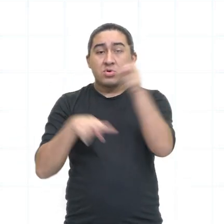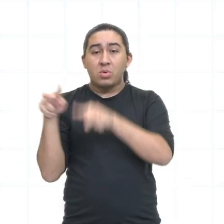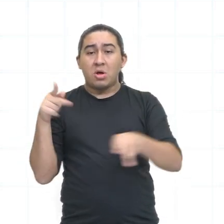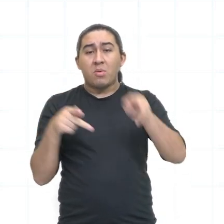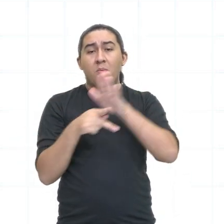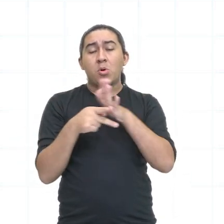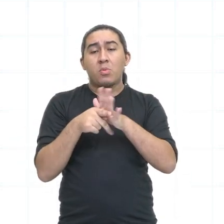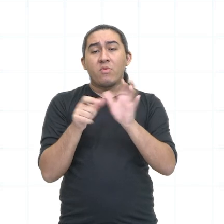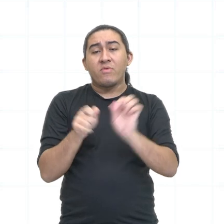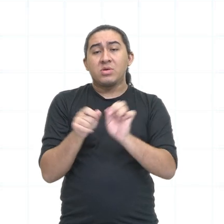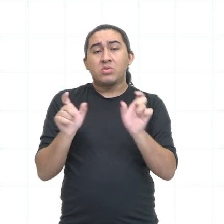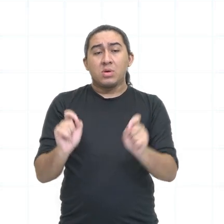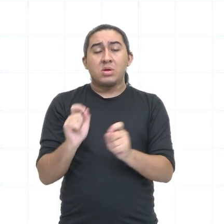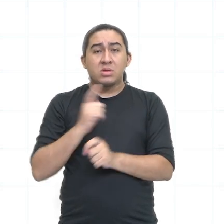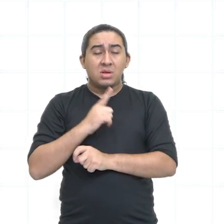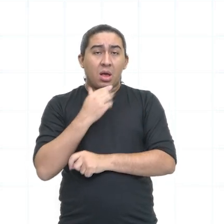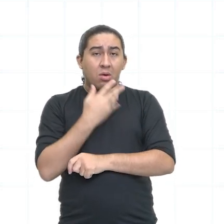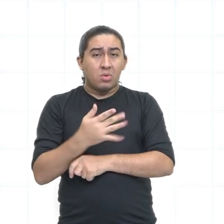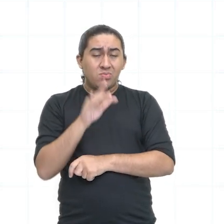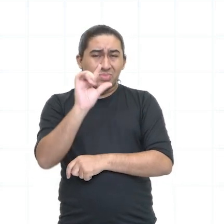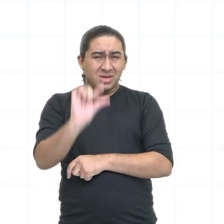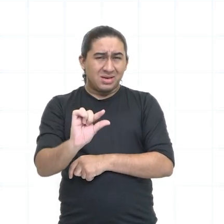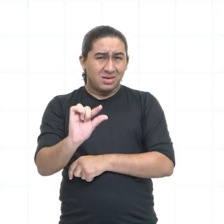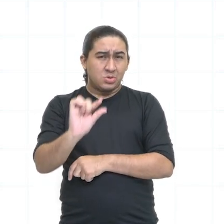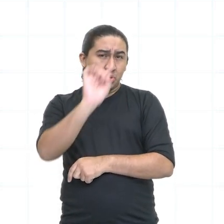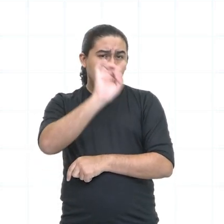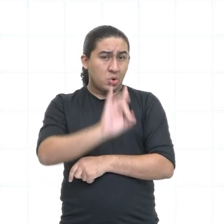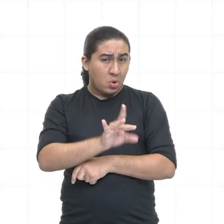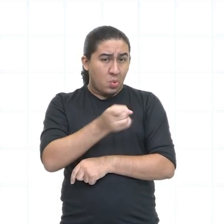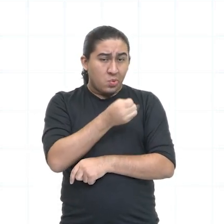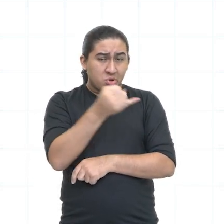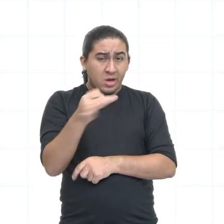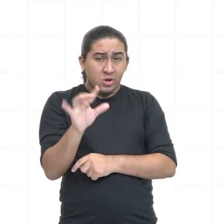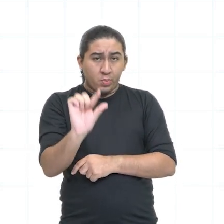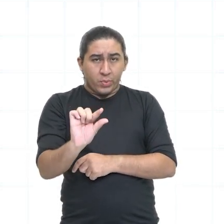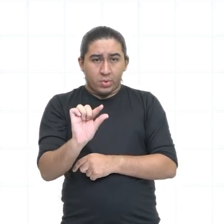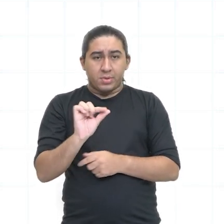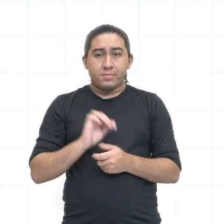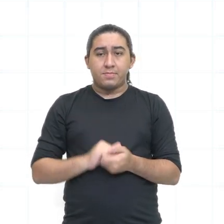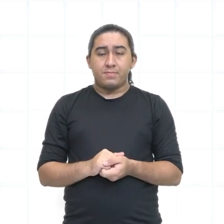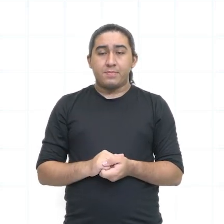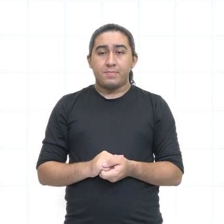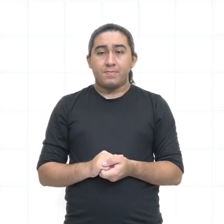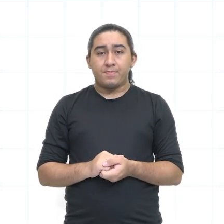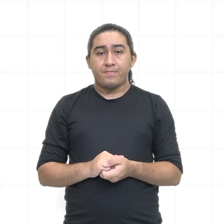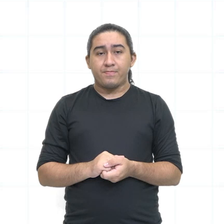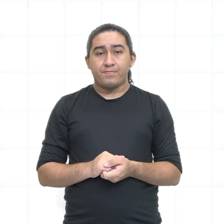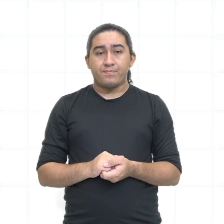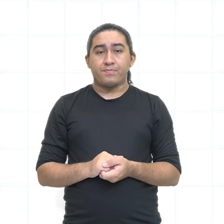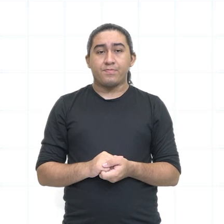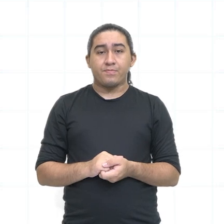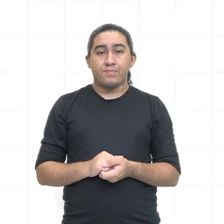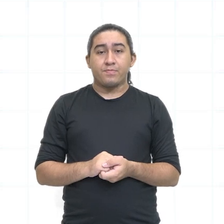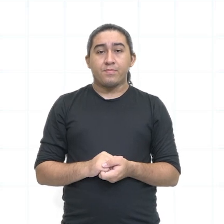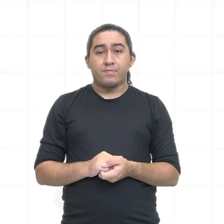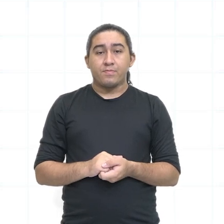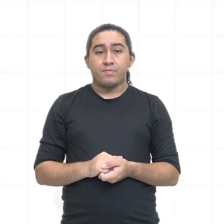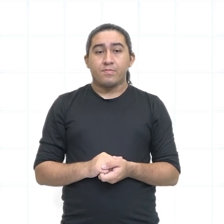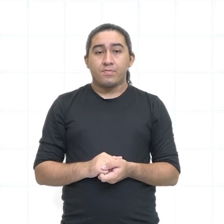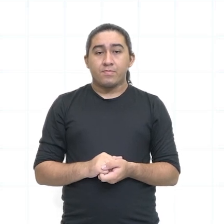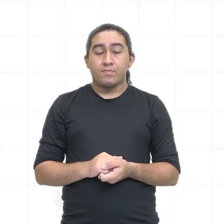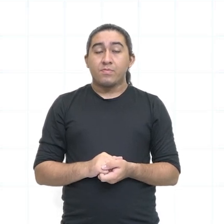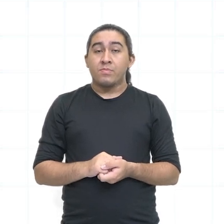visuais criados a partir de um pequeno número de cores. Então, as obras minimalistas,